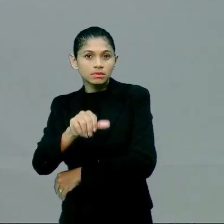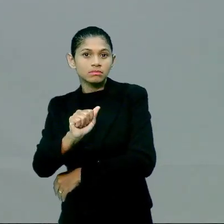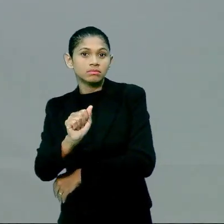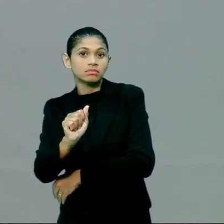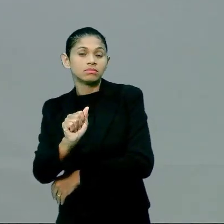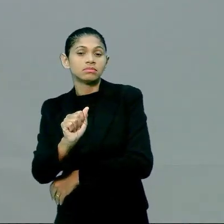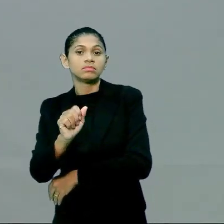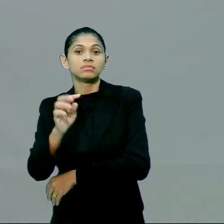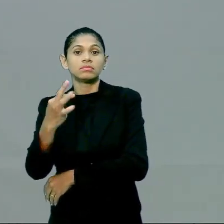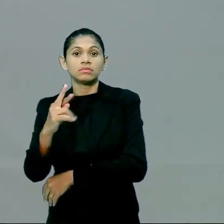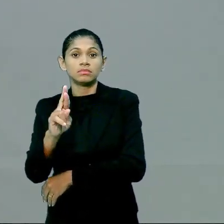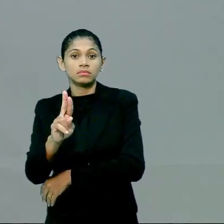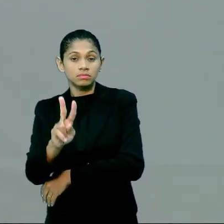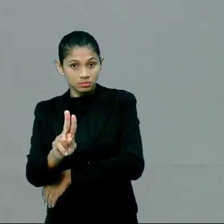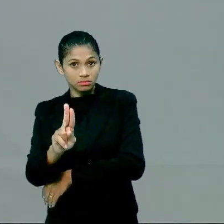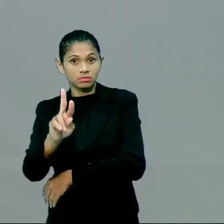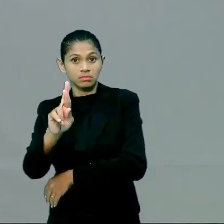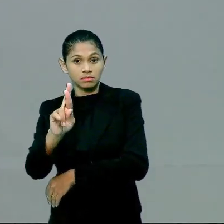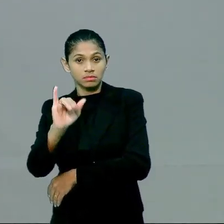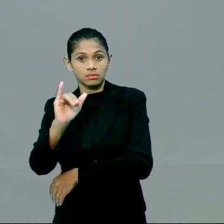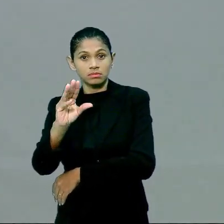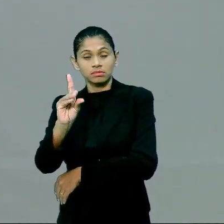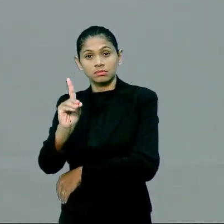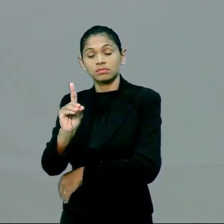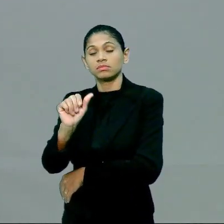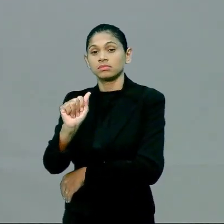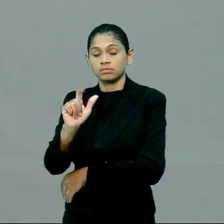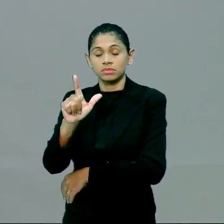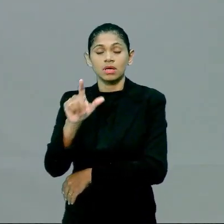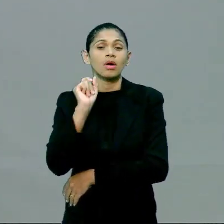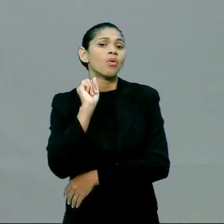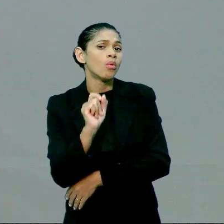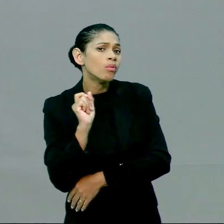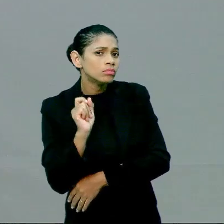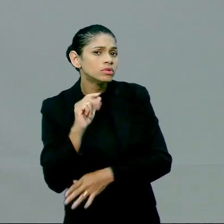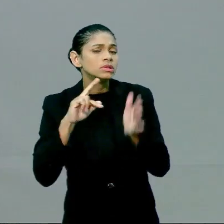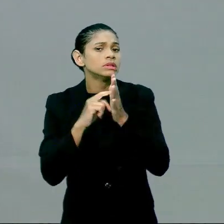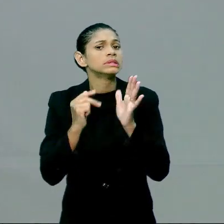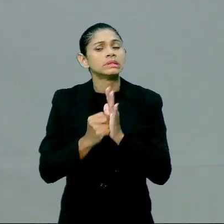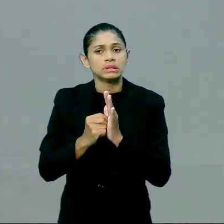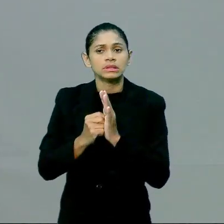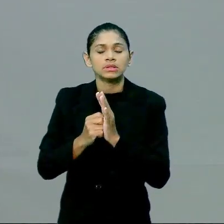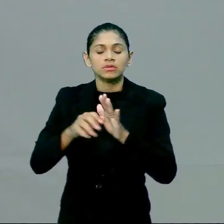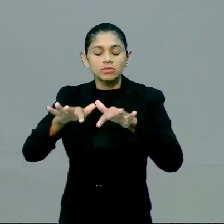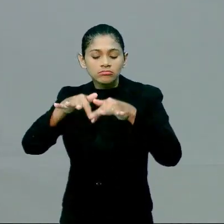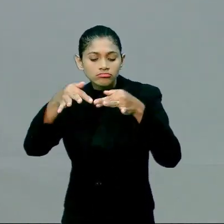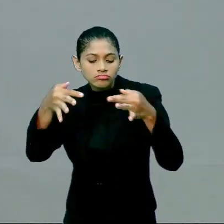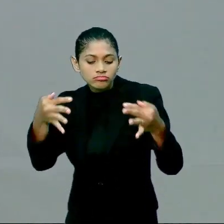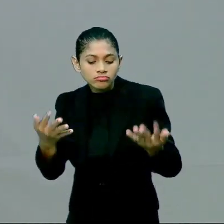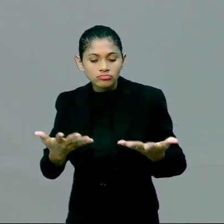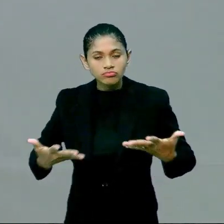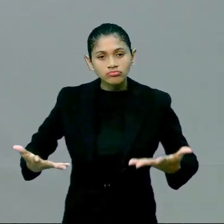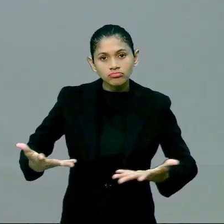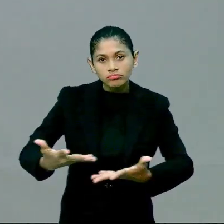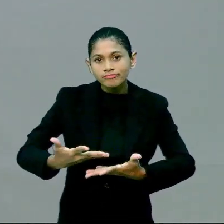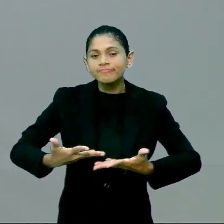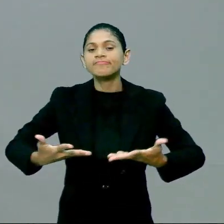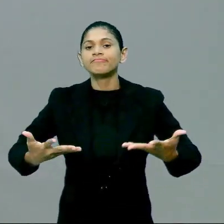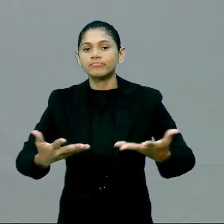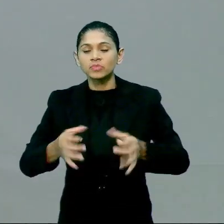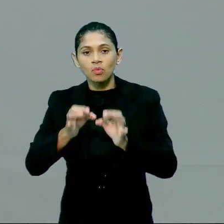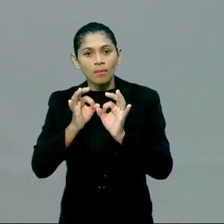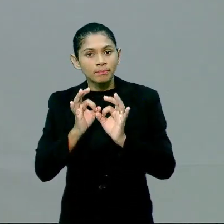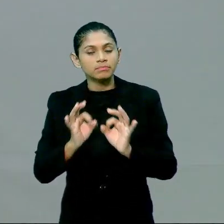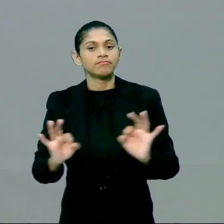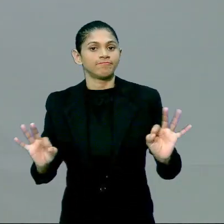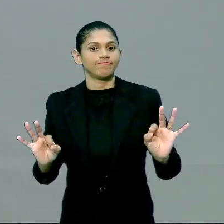de maturidade e transição? Maturidade quer dizer que ela já está bem moldada, bem adaptada, bem adequada.